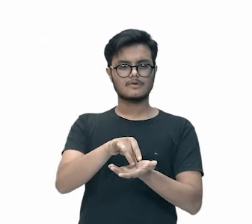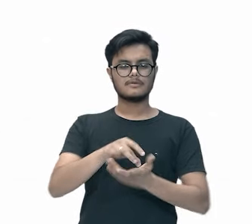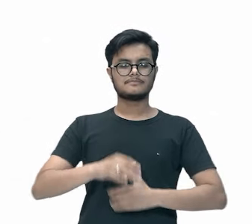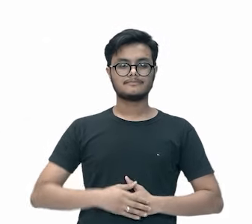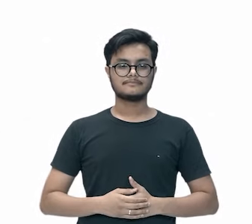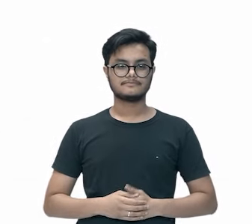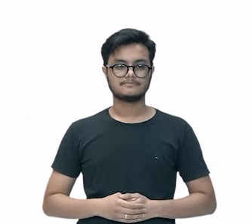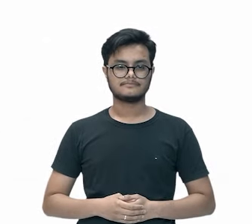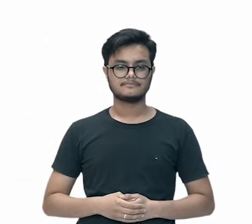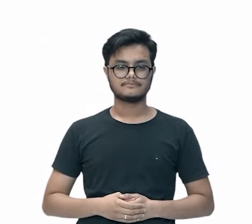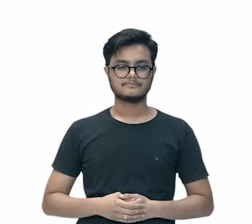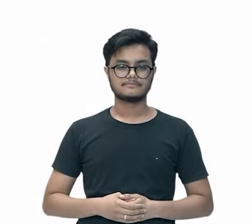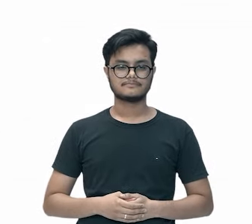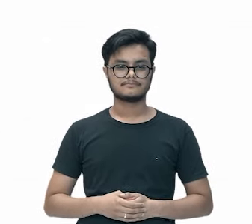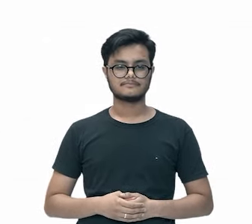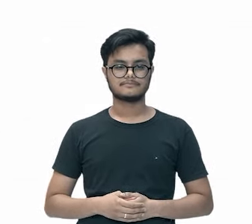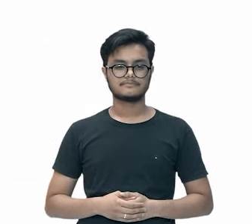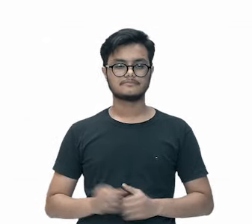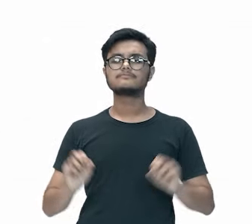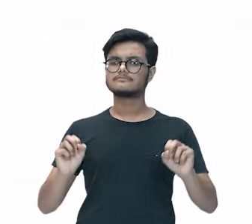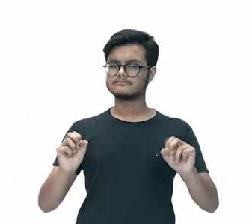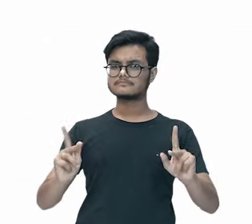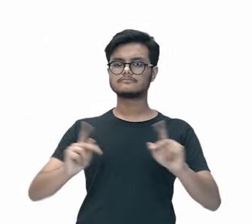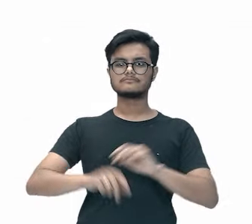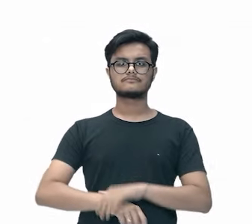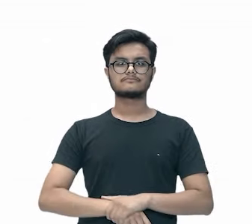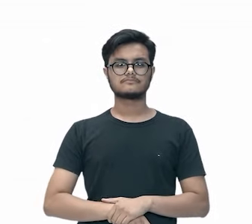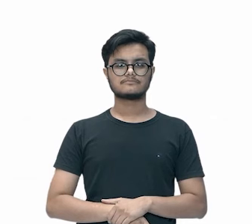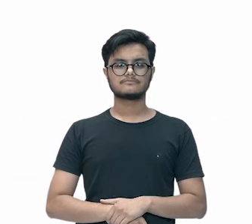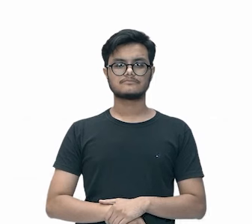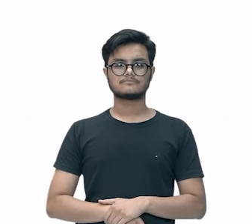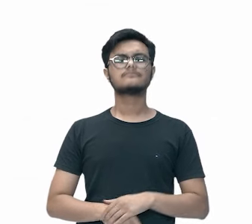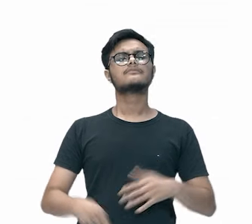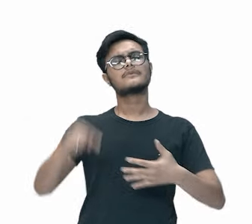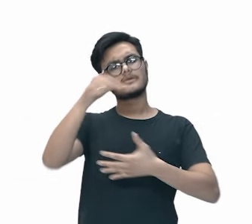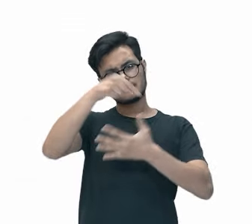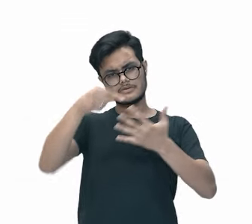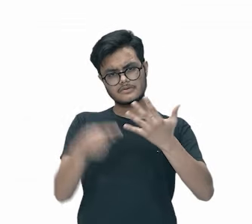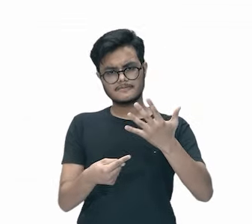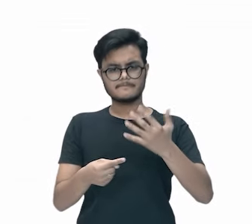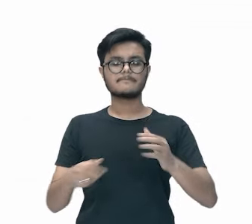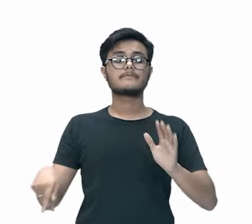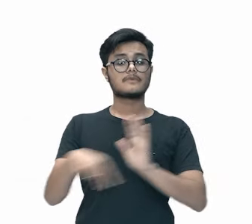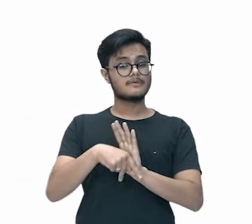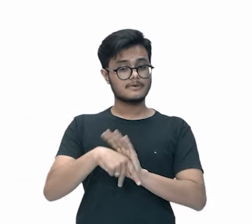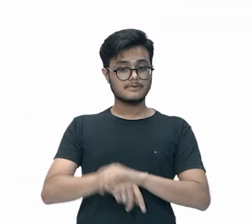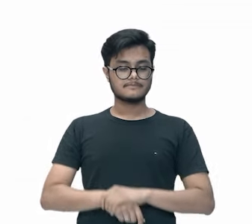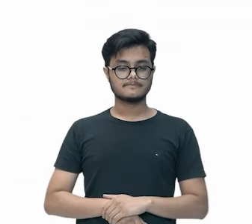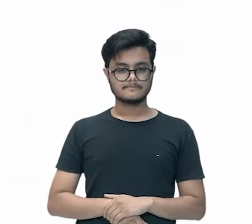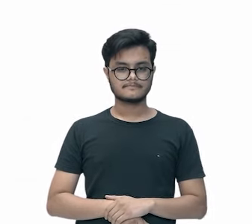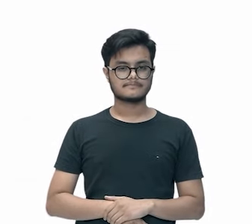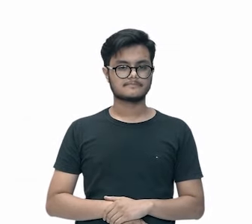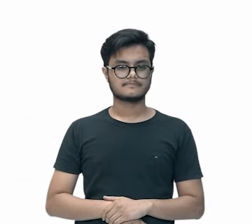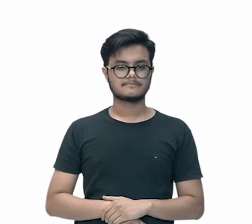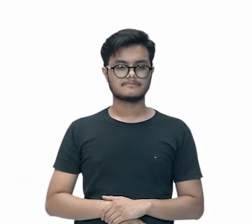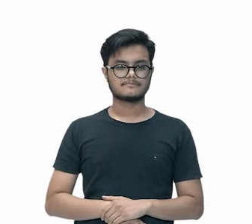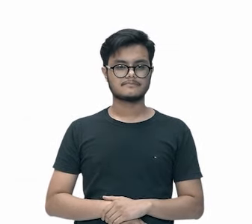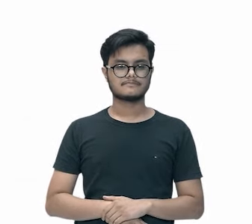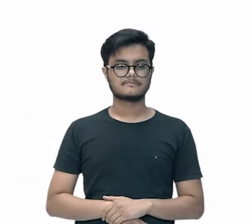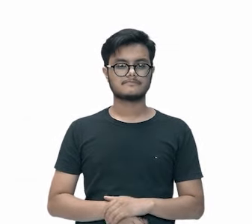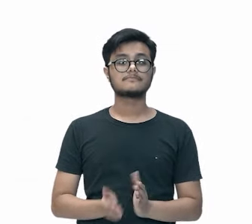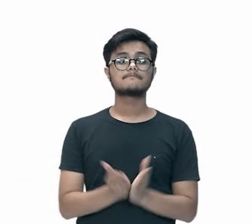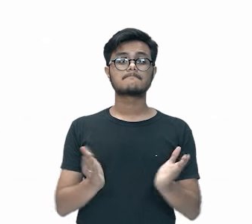né, gerais para os hidrocarbonetos, né? Alcano, alceno, alcino, alcadieno e também o anel aromático. O anel